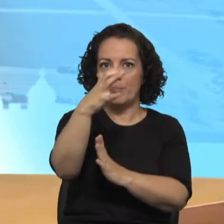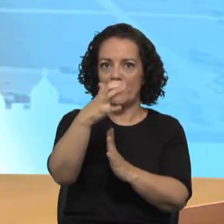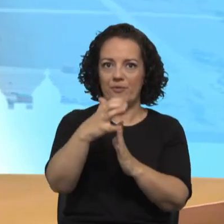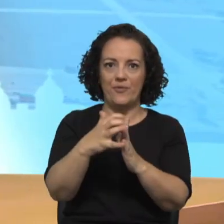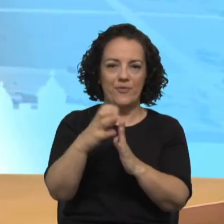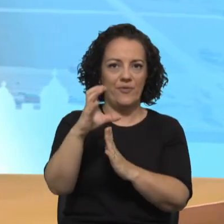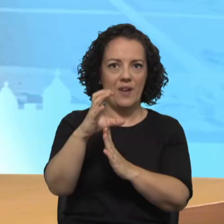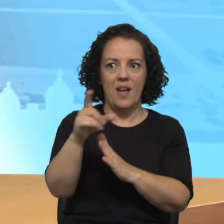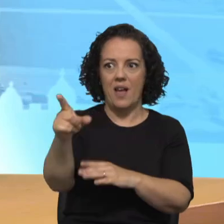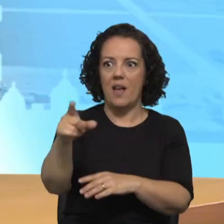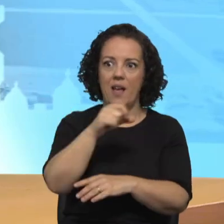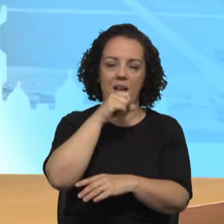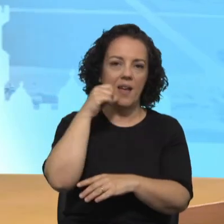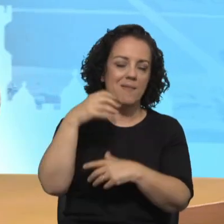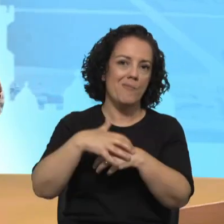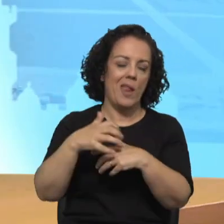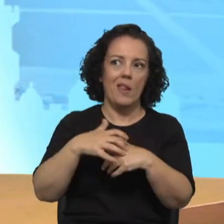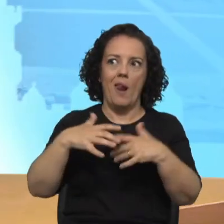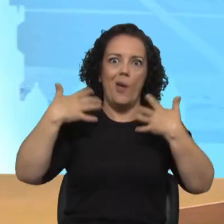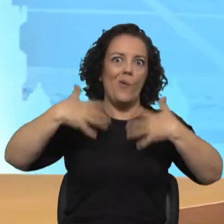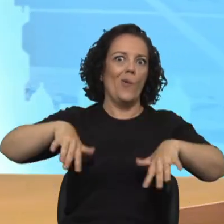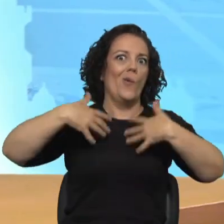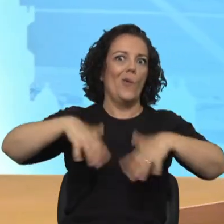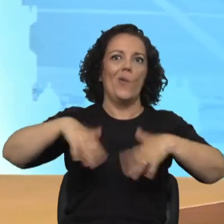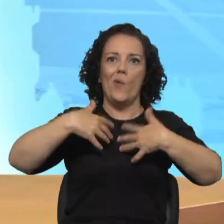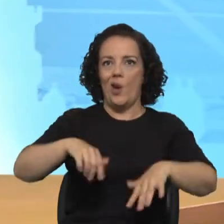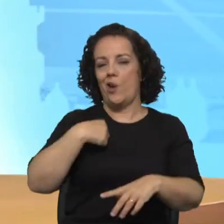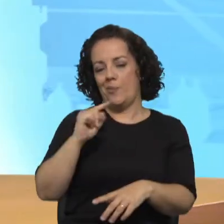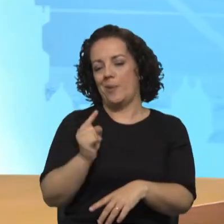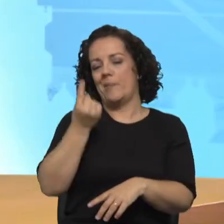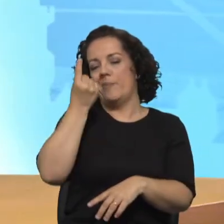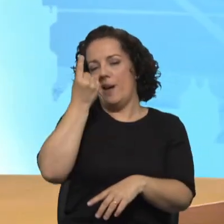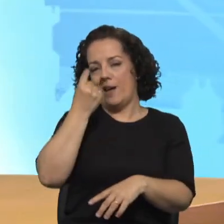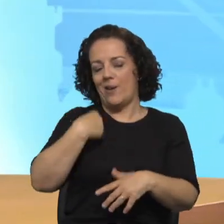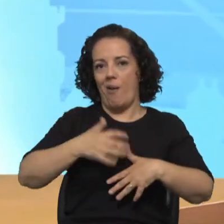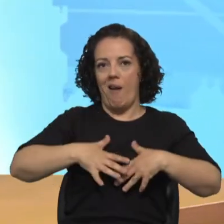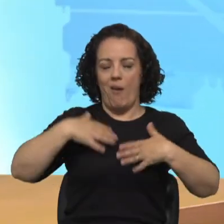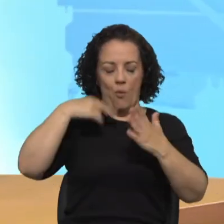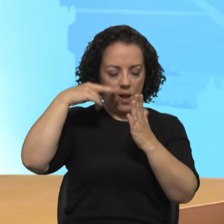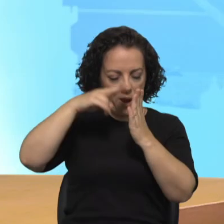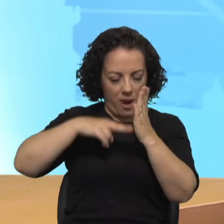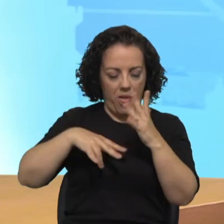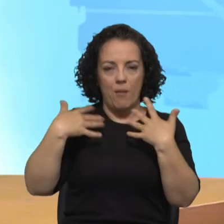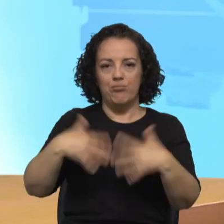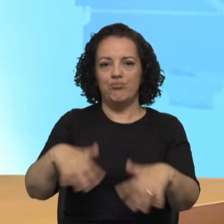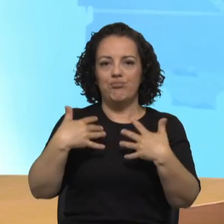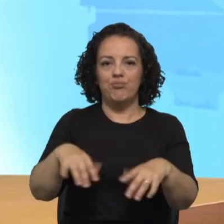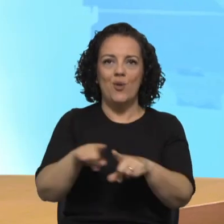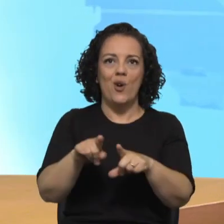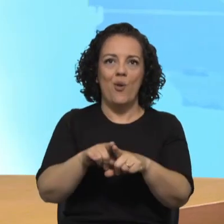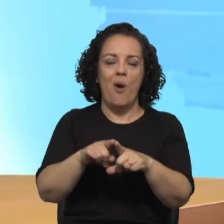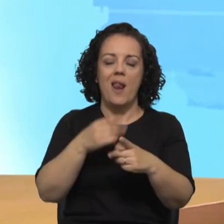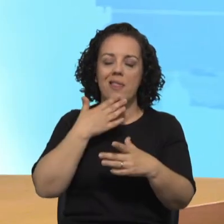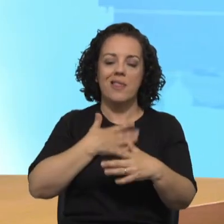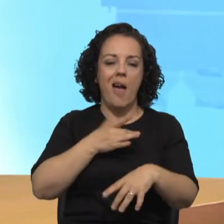que a Bertrand exultou, mas eu, antes de mais, claro, eu, em primeiro lugar, e até me comovi quando li, porque, de facto, isto é quase uma